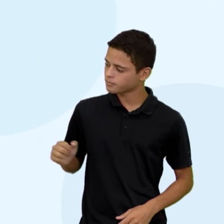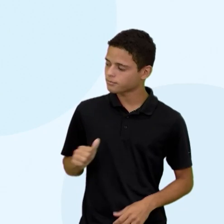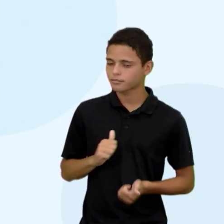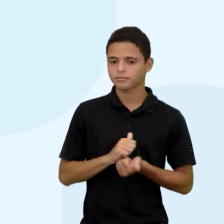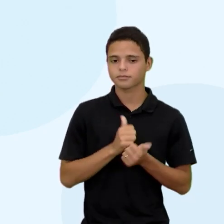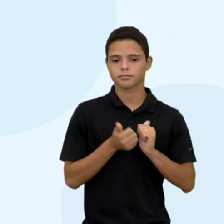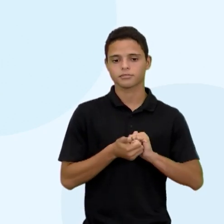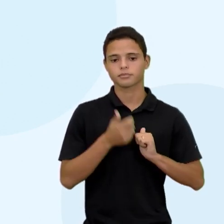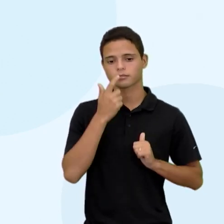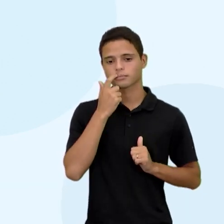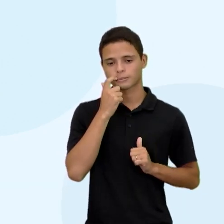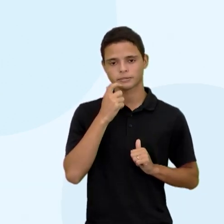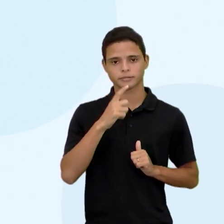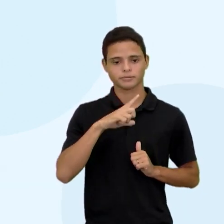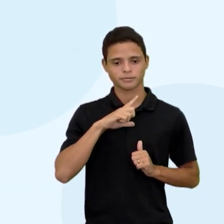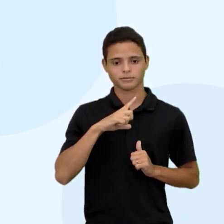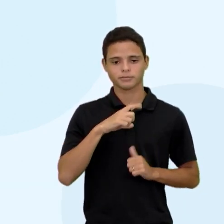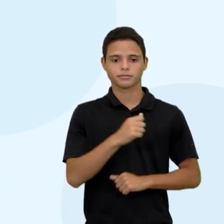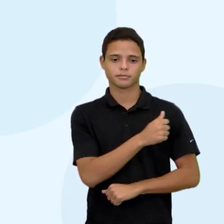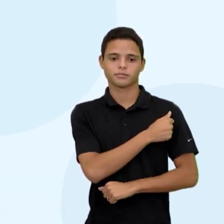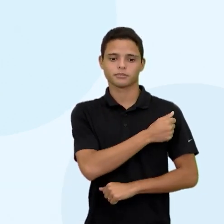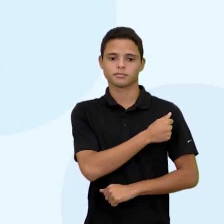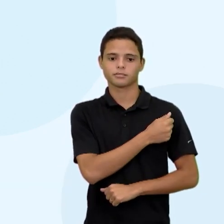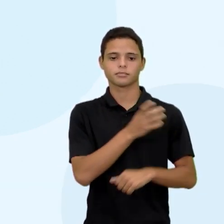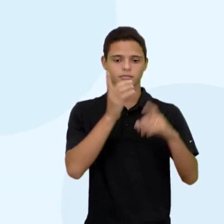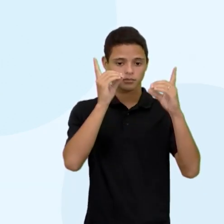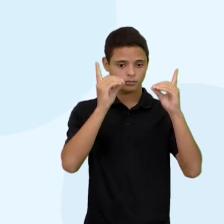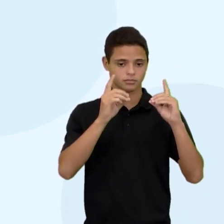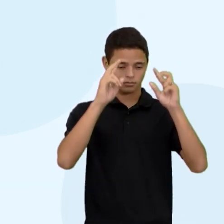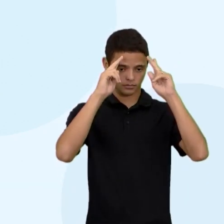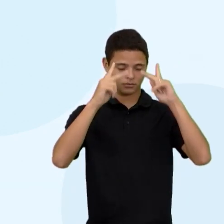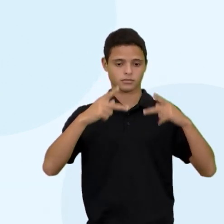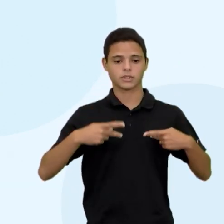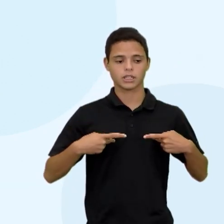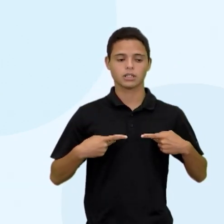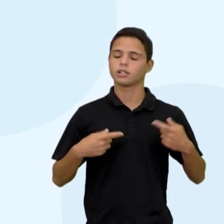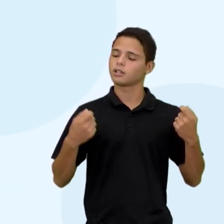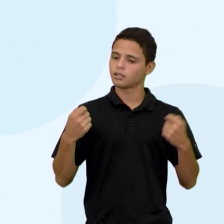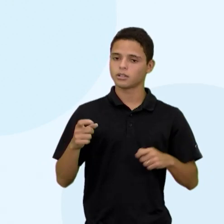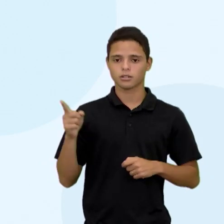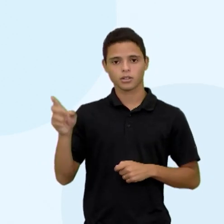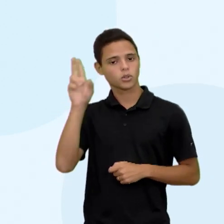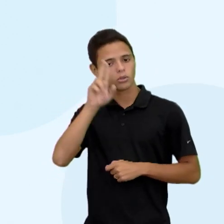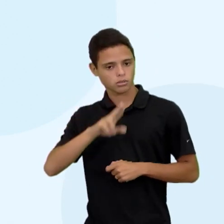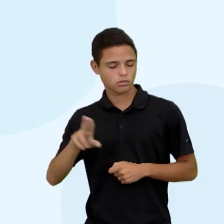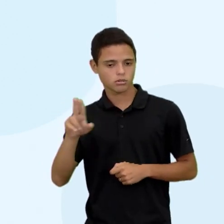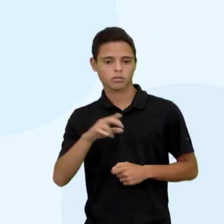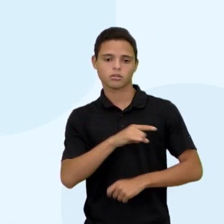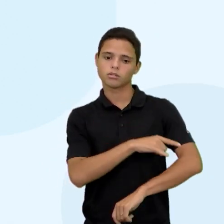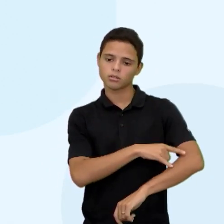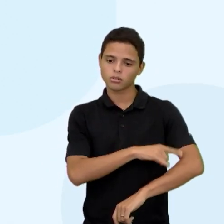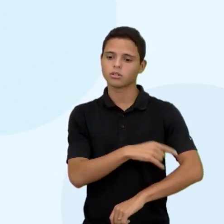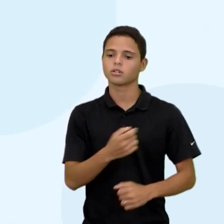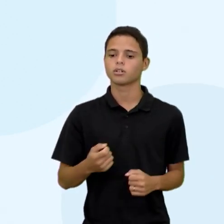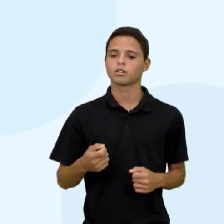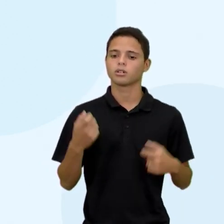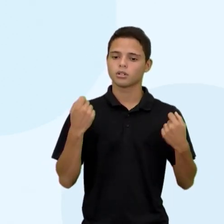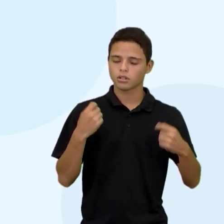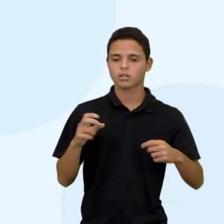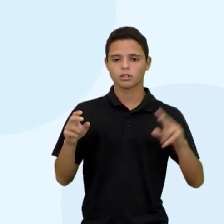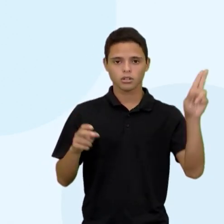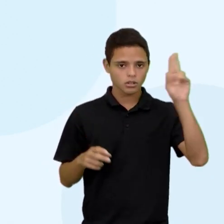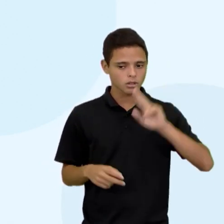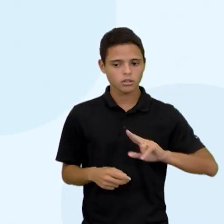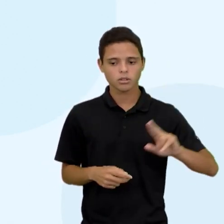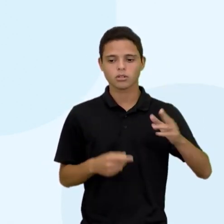com deficiência física na minha escola, eu preciso dar acesso a ele. Ele tem que ter acesso aos pavimentos da escola,